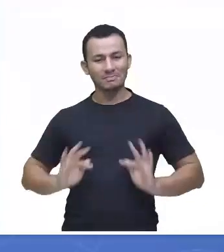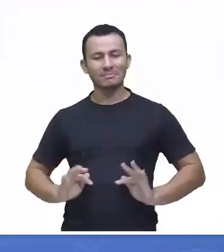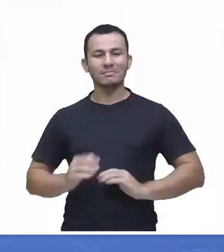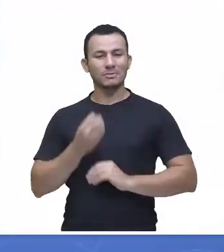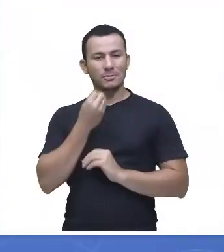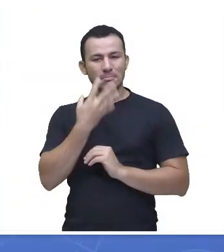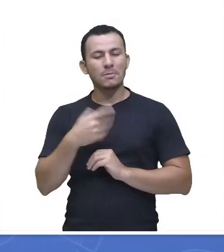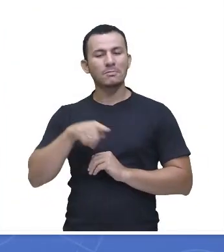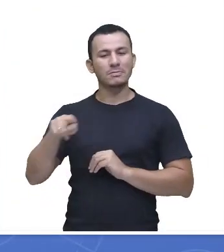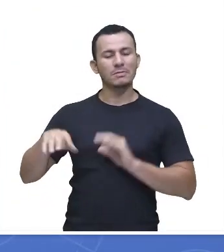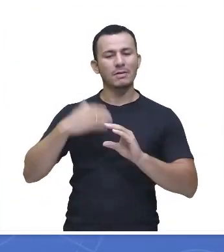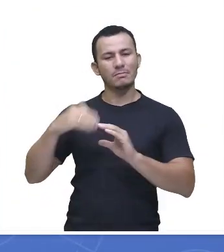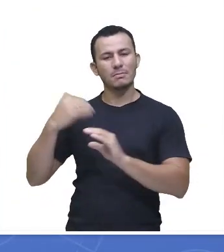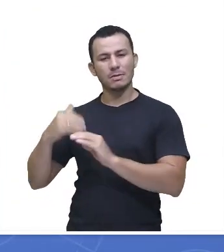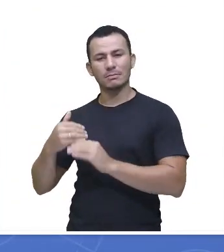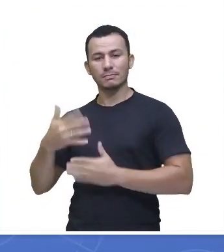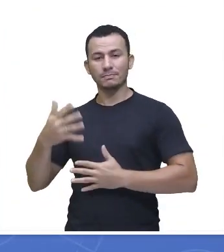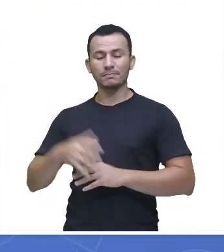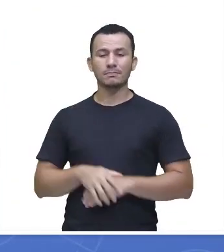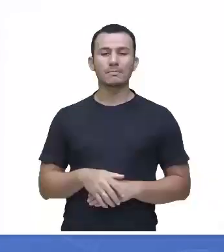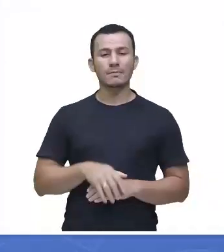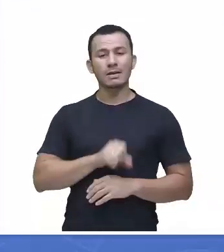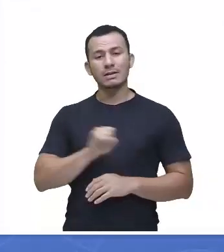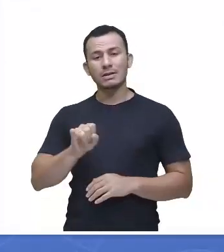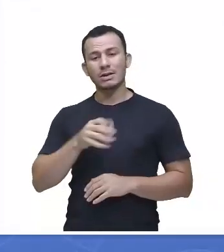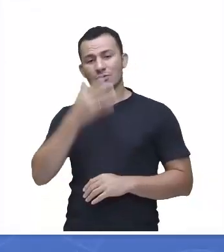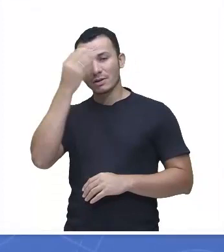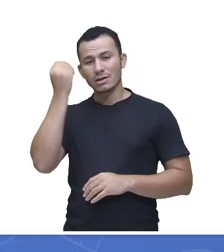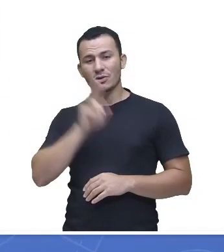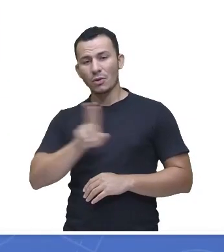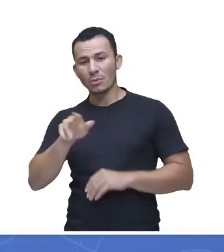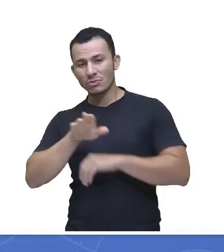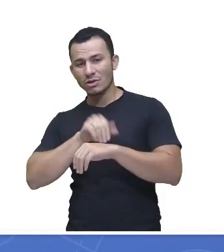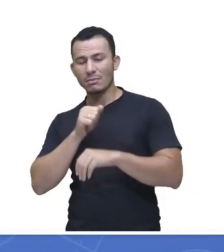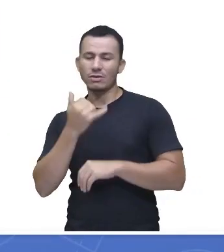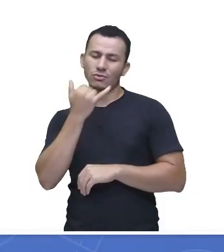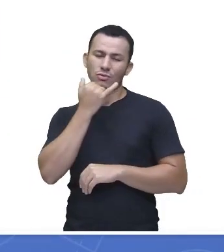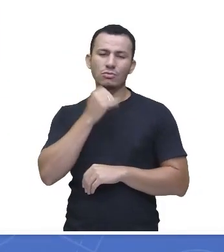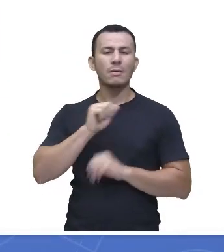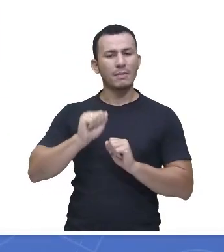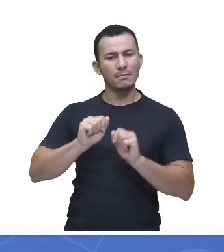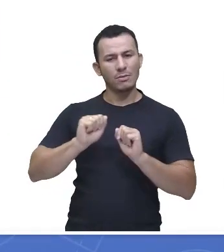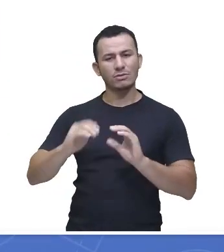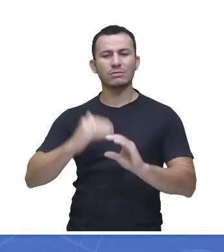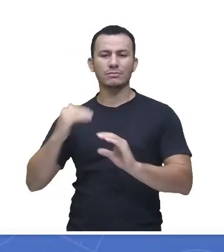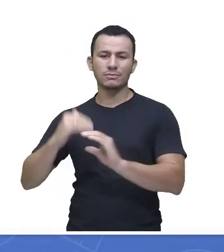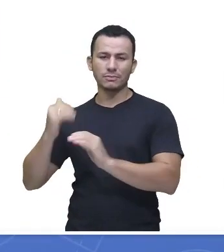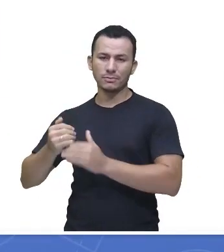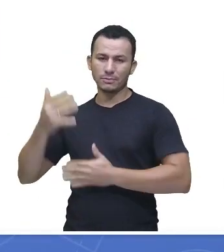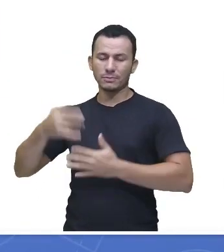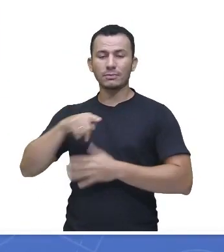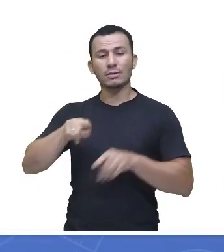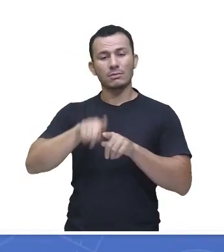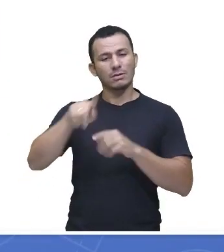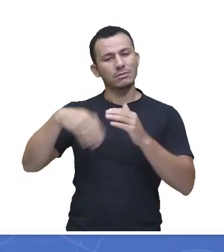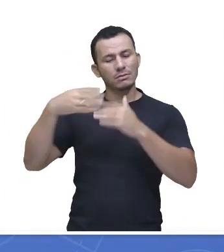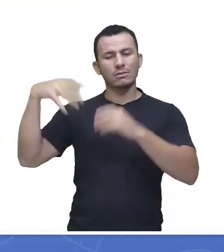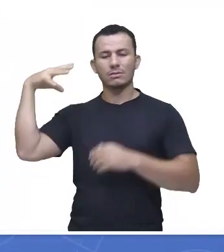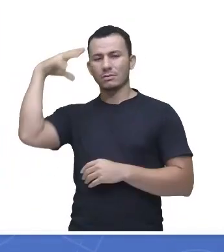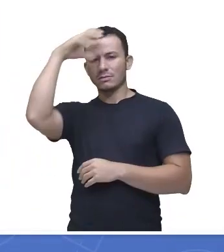mesmo, participem. Ainda que o seu nome não seja citado aqui, o importante é que você está participando e a sua aprendizagem se